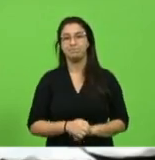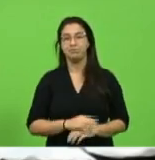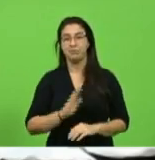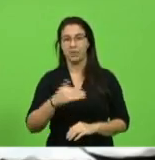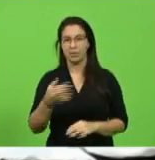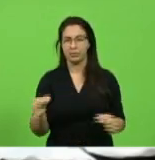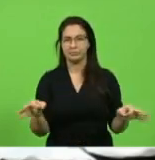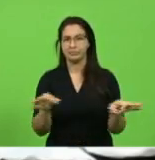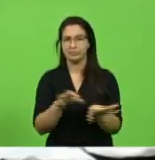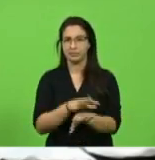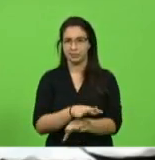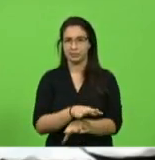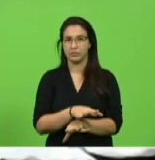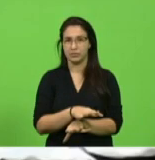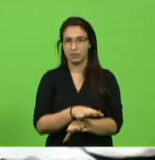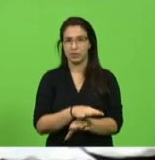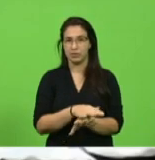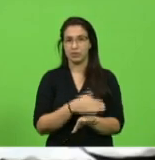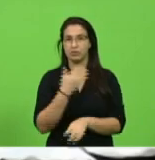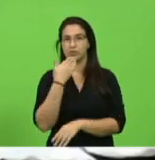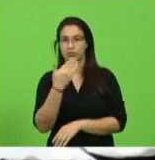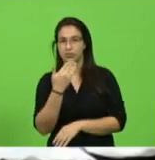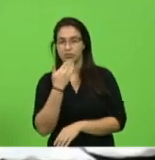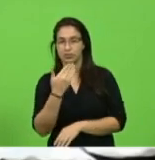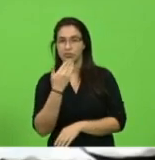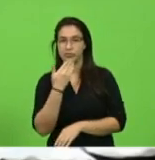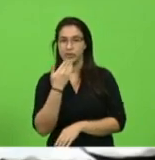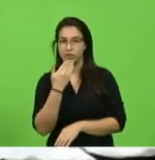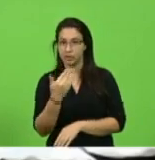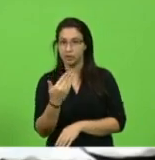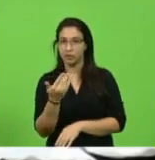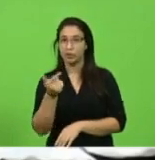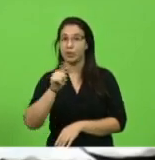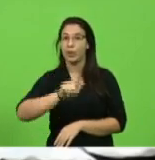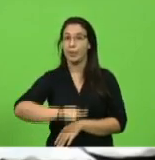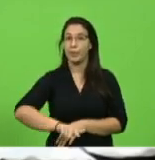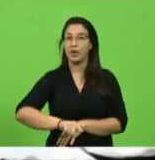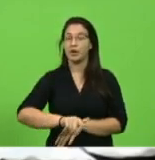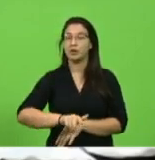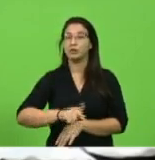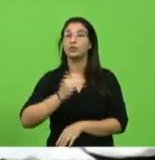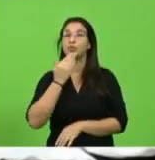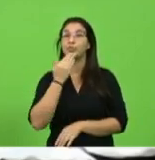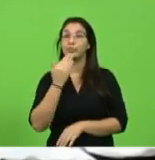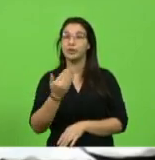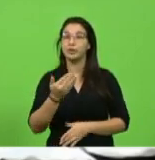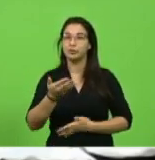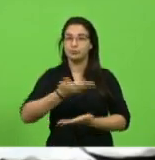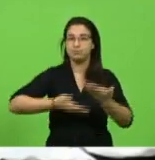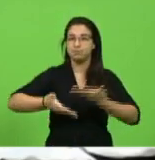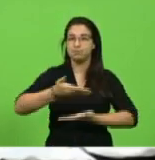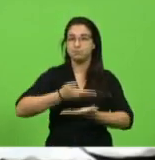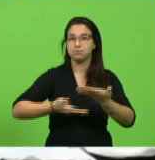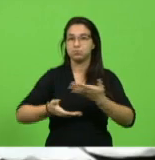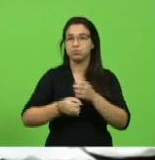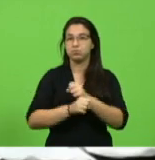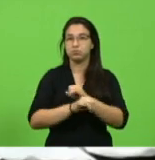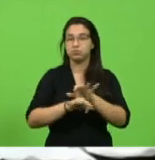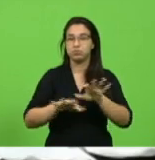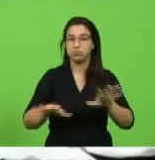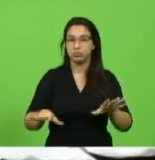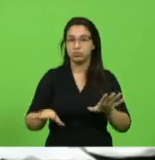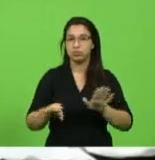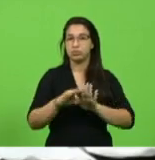as diligências requeridas, sobretudo a solicitação de compartilhamento de elementos do inquérito